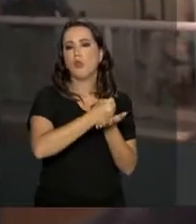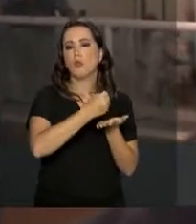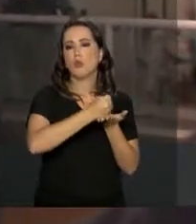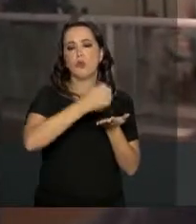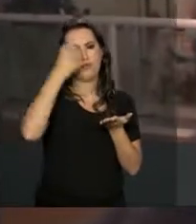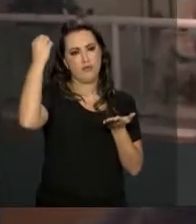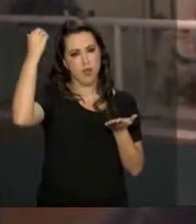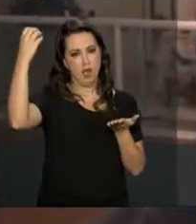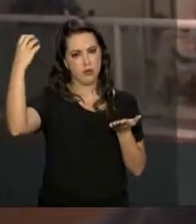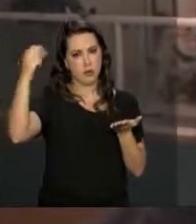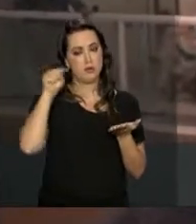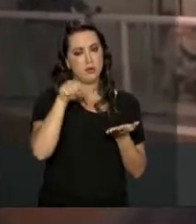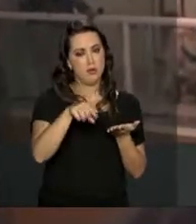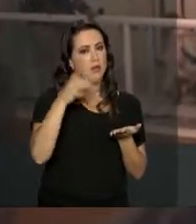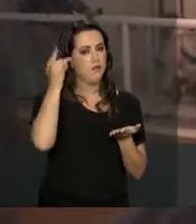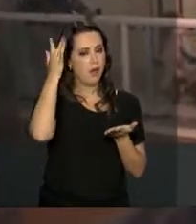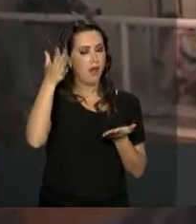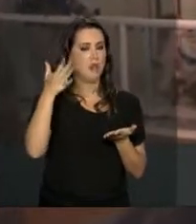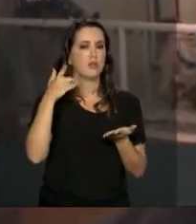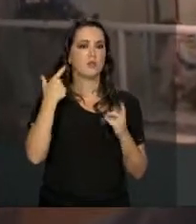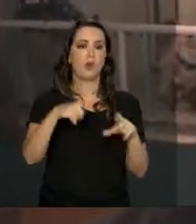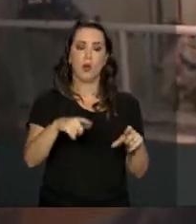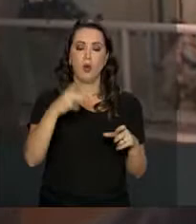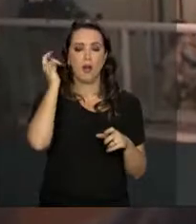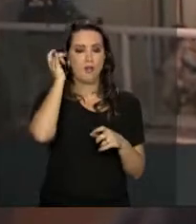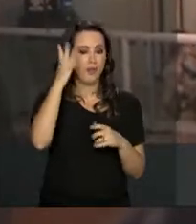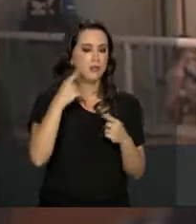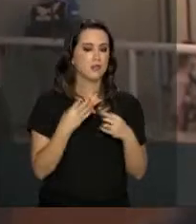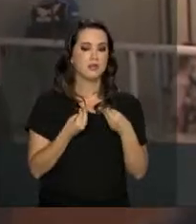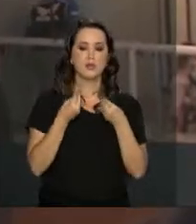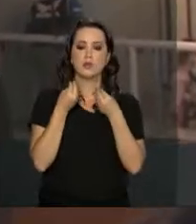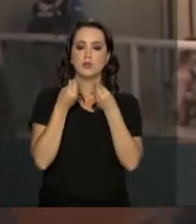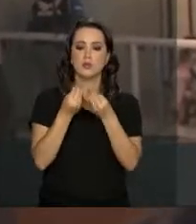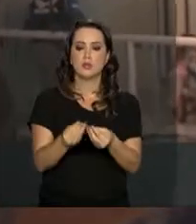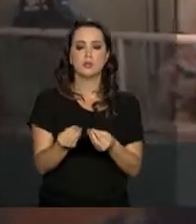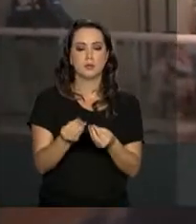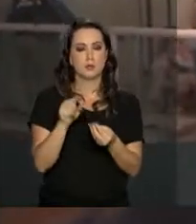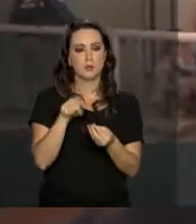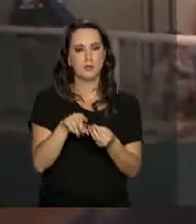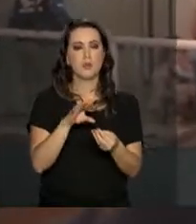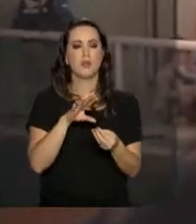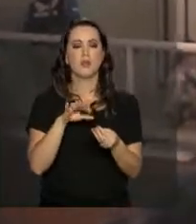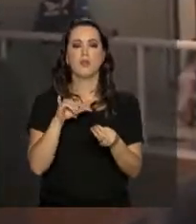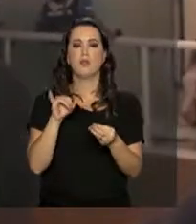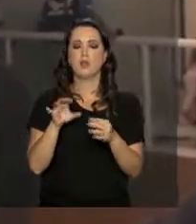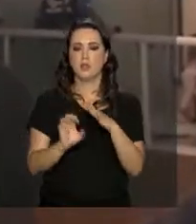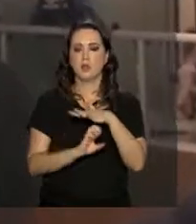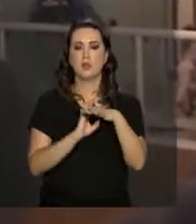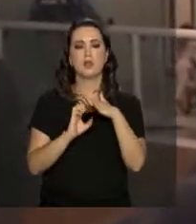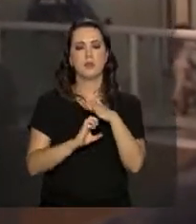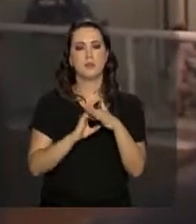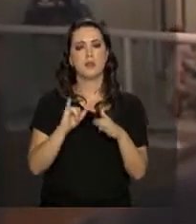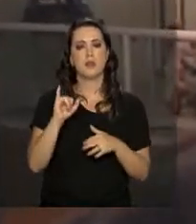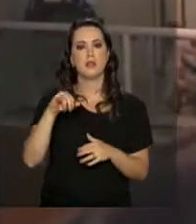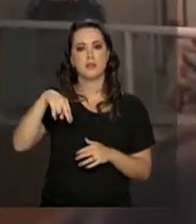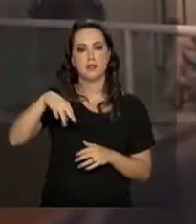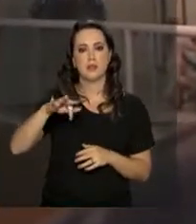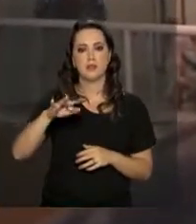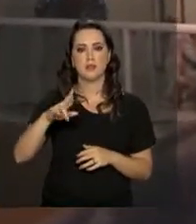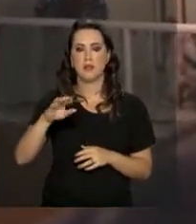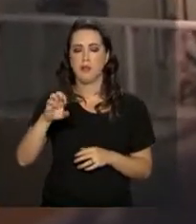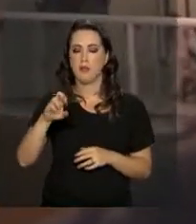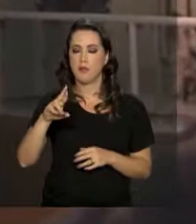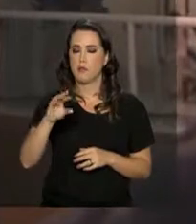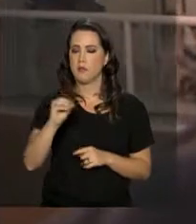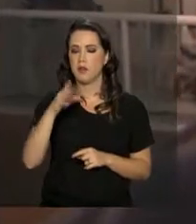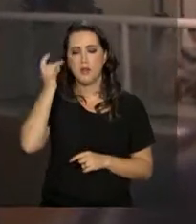ao Santos Dumont ele é muito fácil. E a estrutura que nos foi colocada à disposição pela Infraero facilita muito o trabalho, que